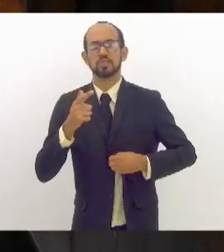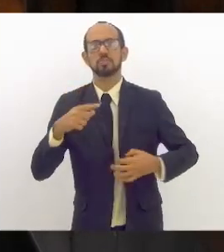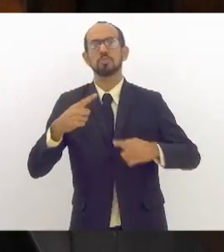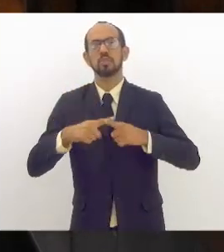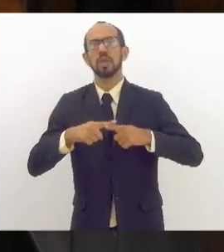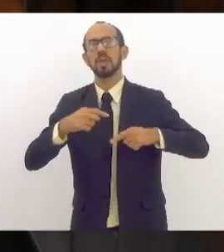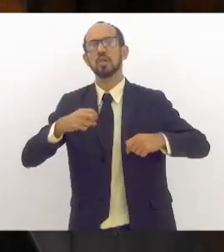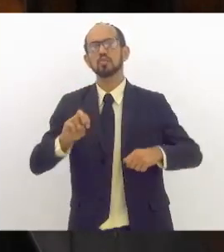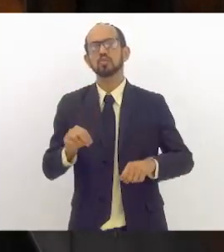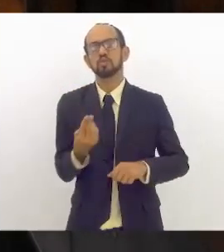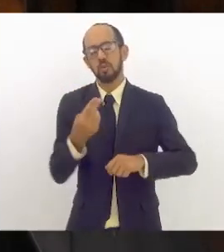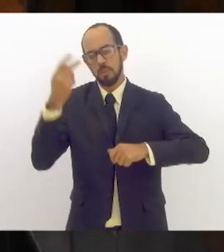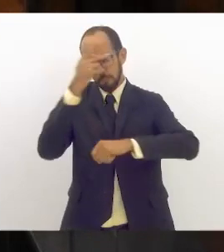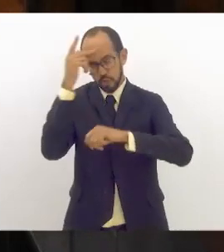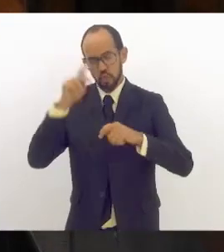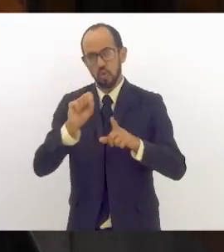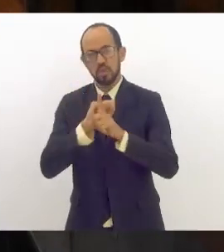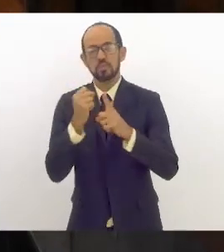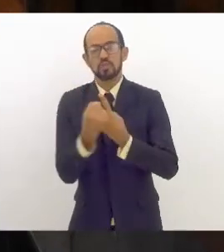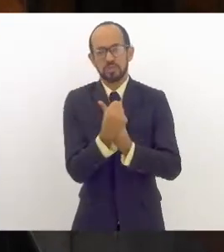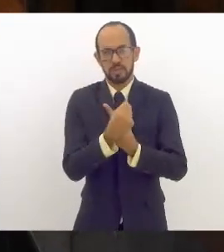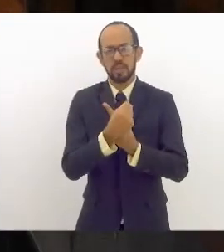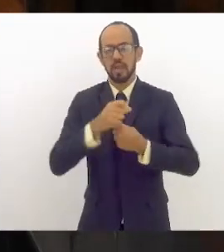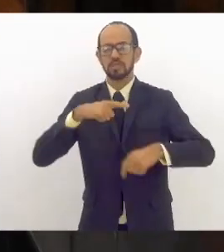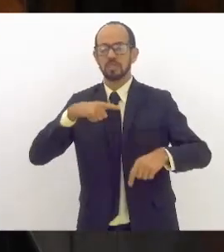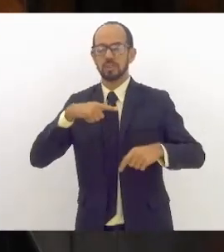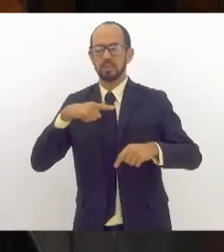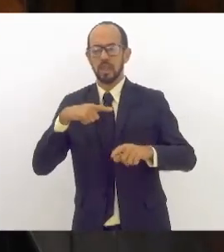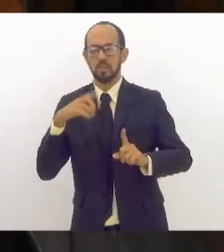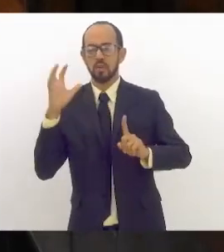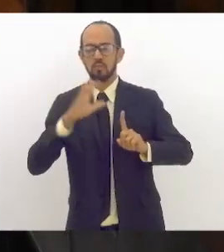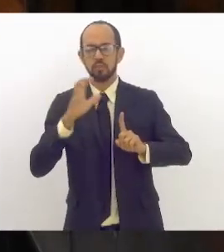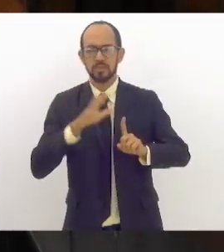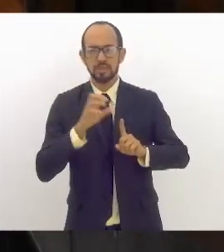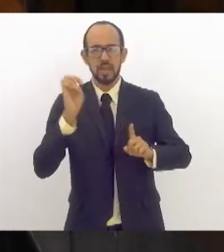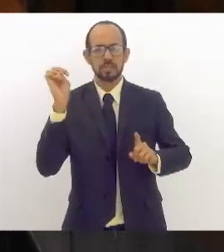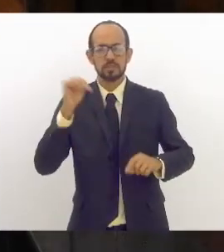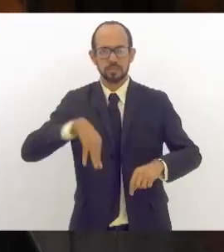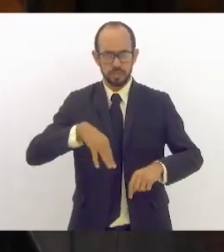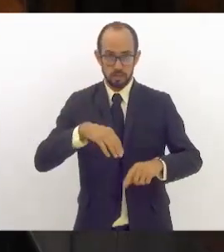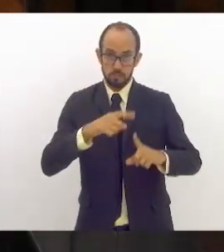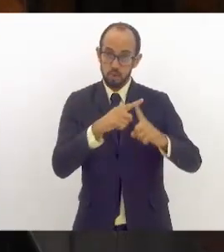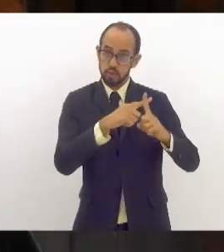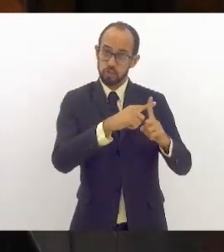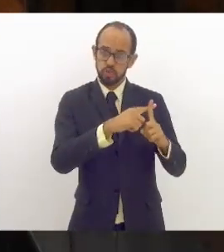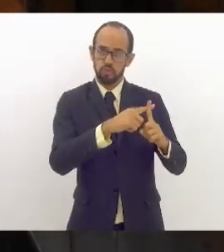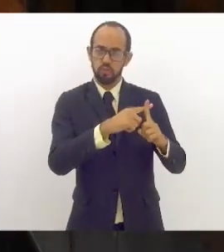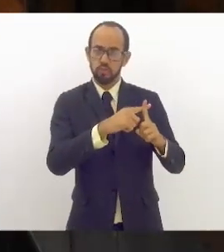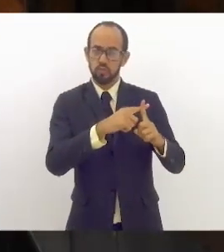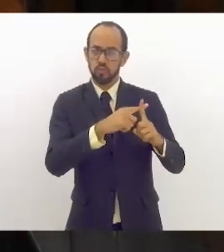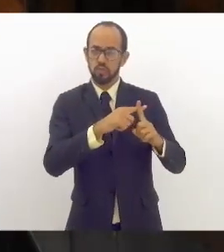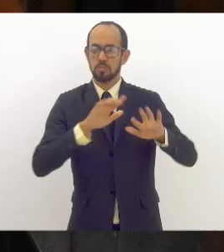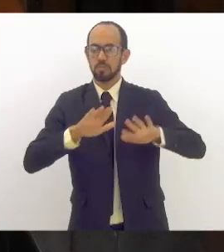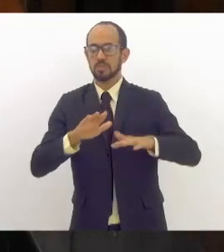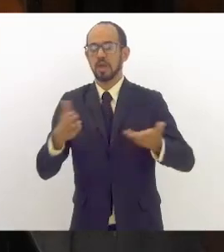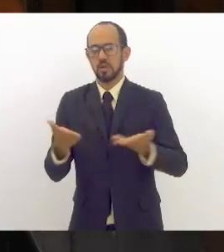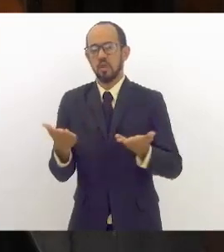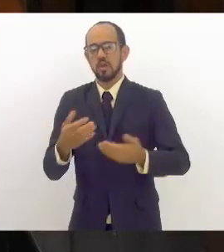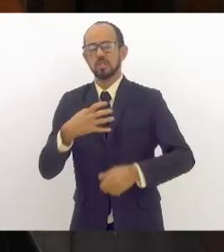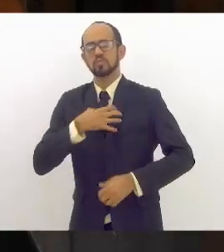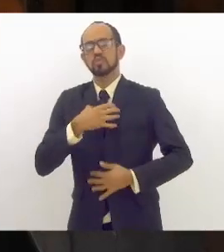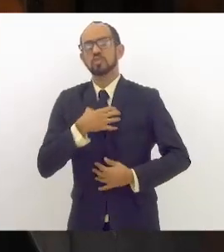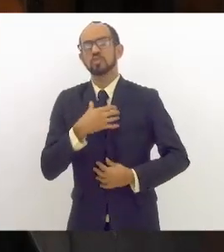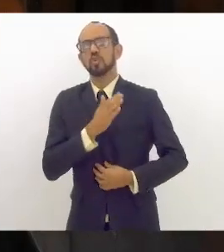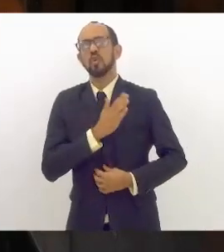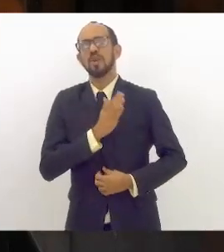da sociedade civil que tento influenciar vocês sim positivamente Agora sim meu coração tá